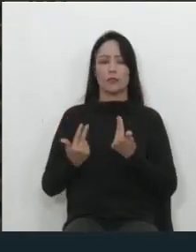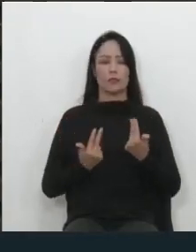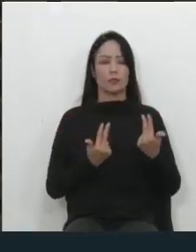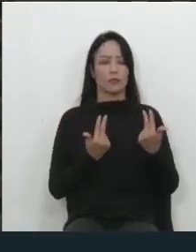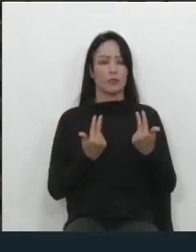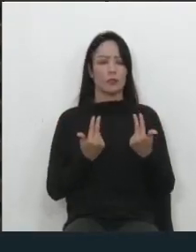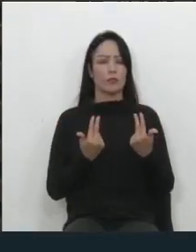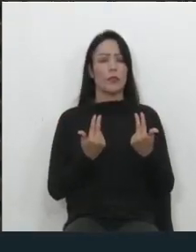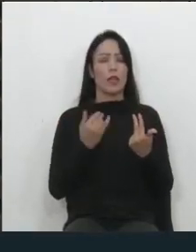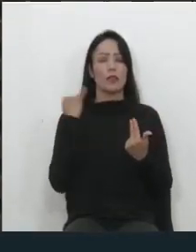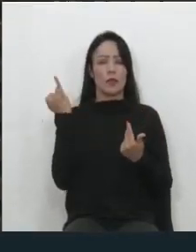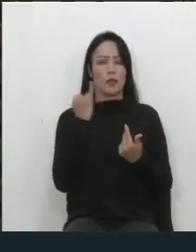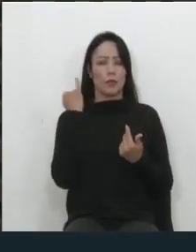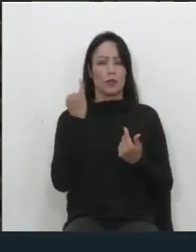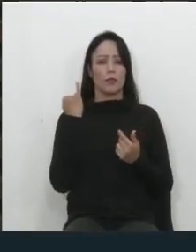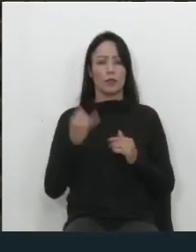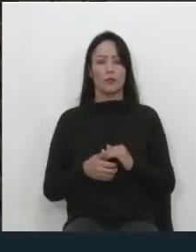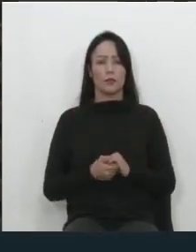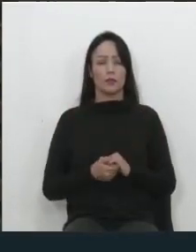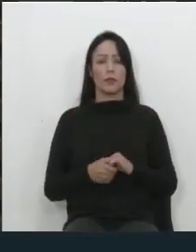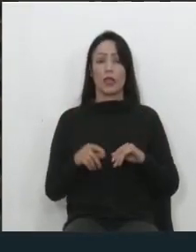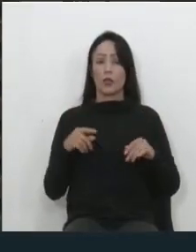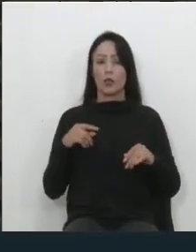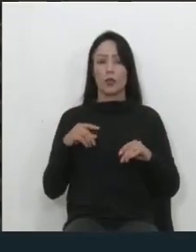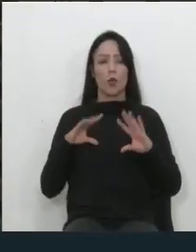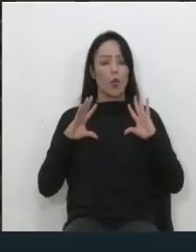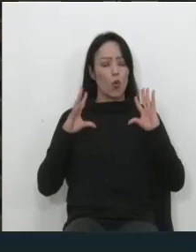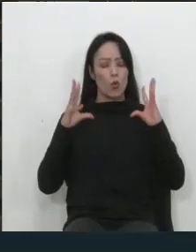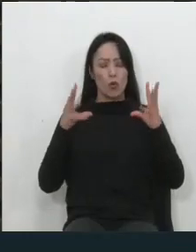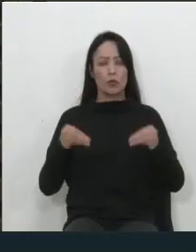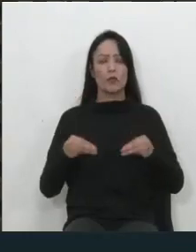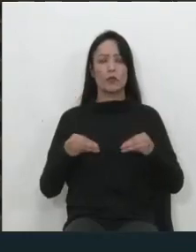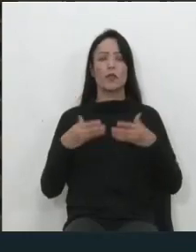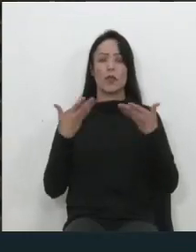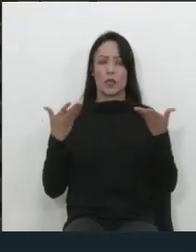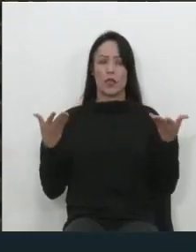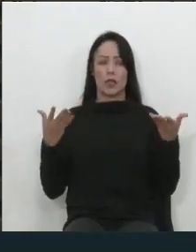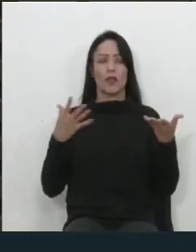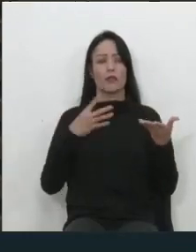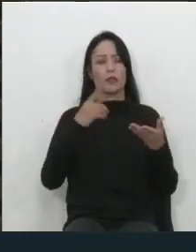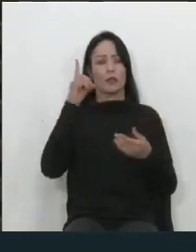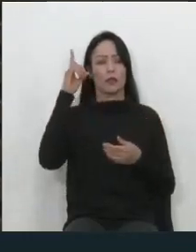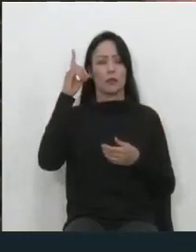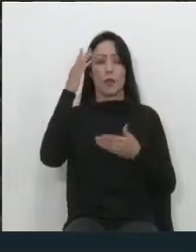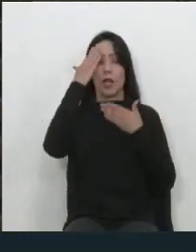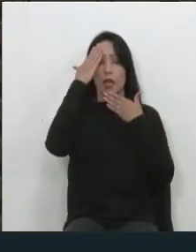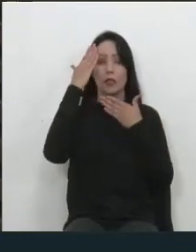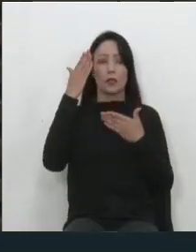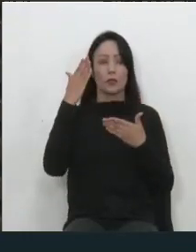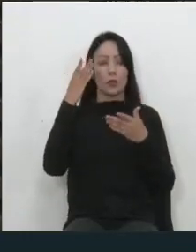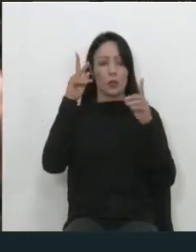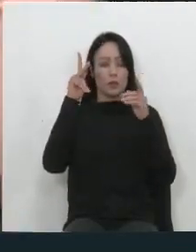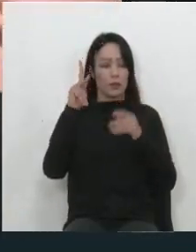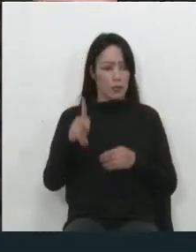importante, porque todos somos filhos do mesmo Deus. Obrigado, presidente.